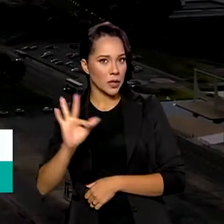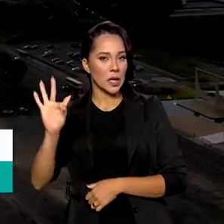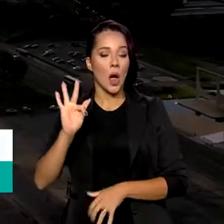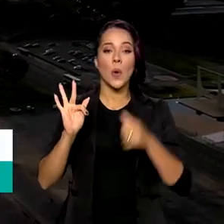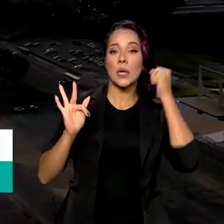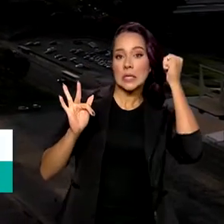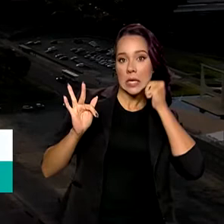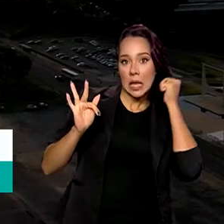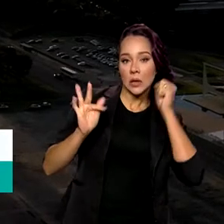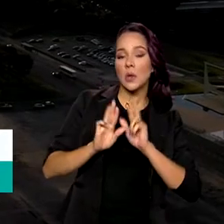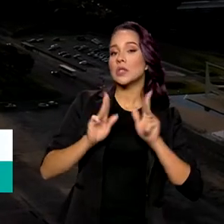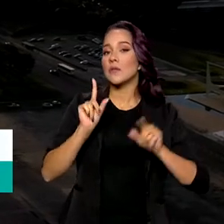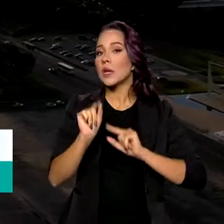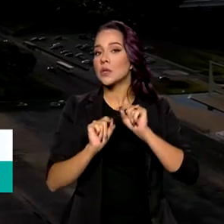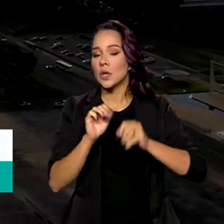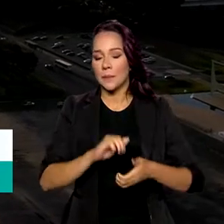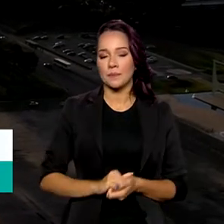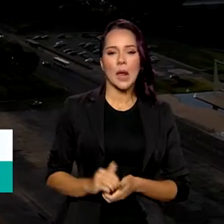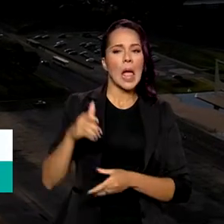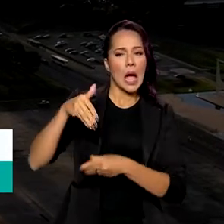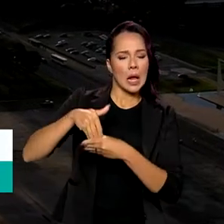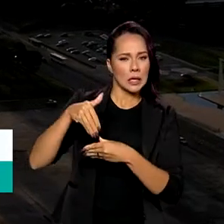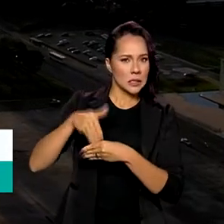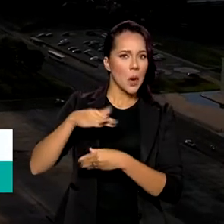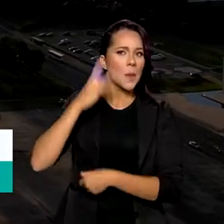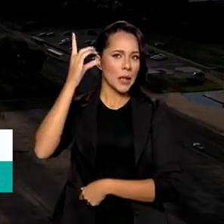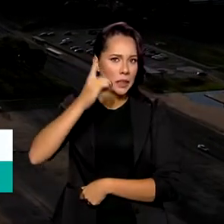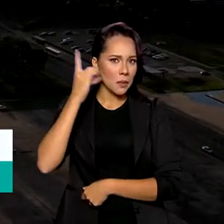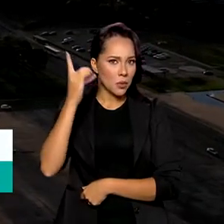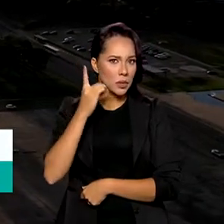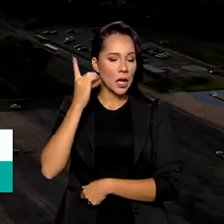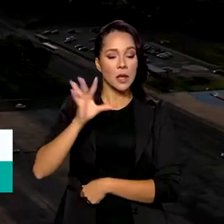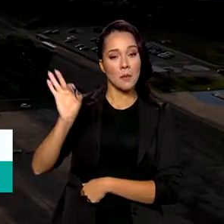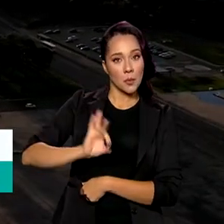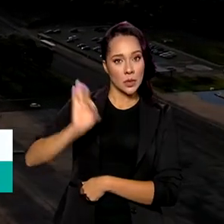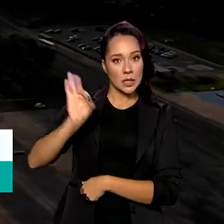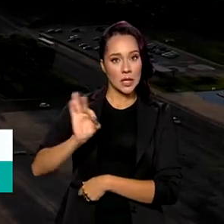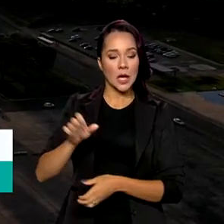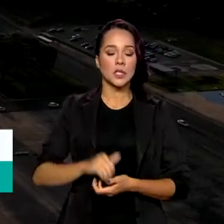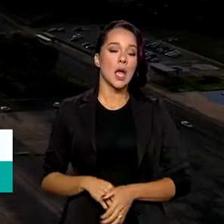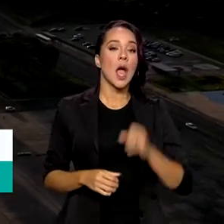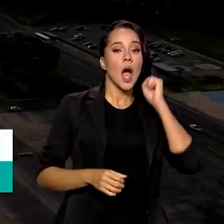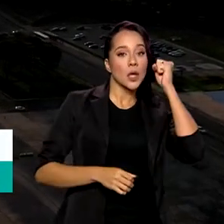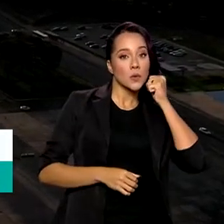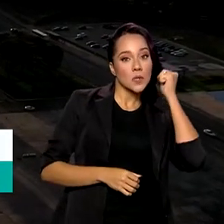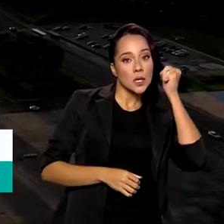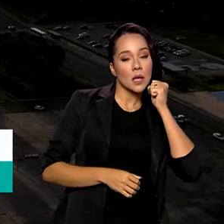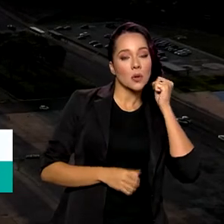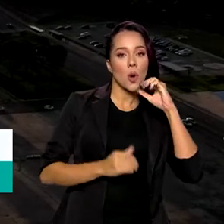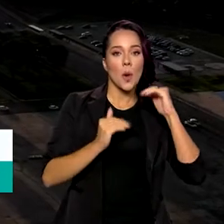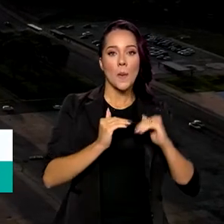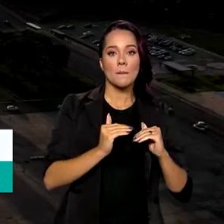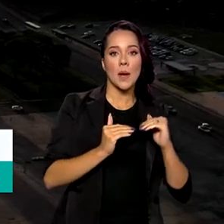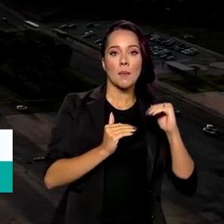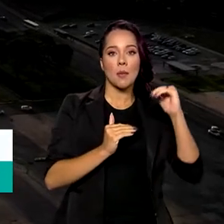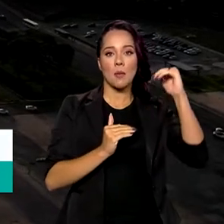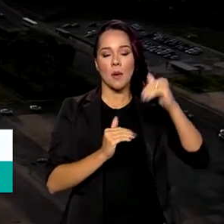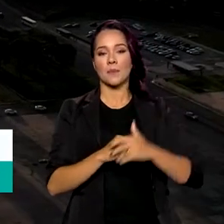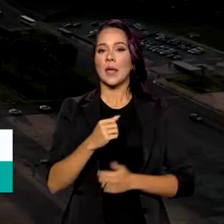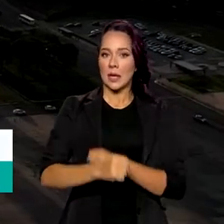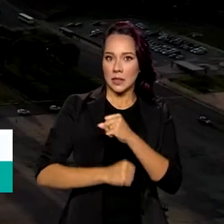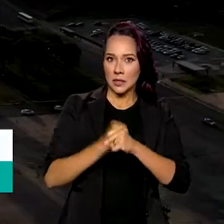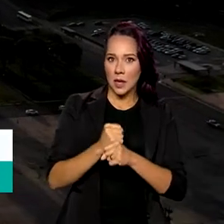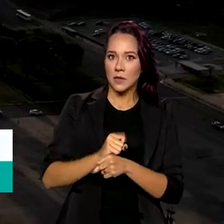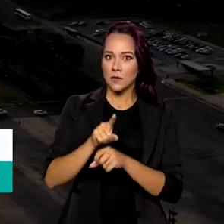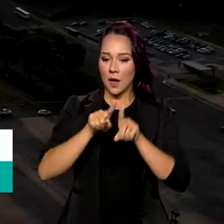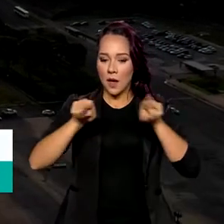e senadores enquanto a eleição para deputados é proporcional à dos senadores é majoritária este